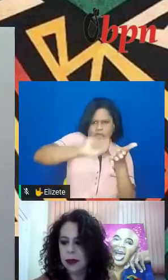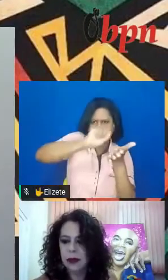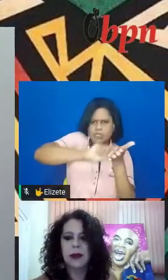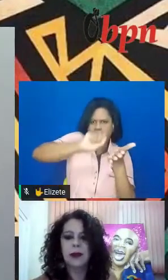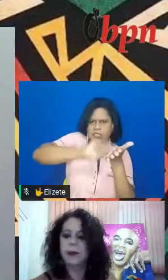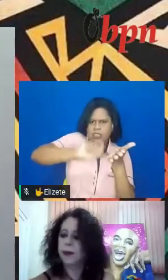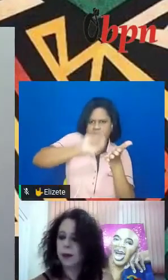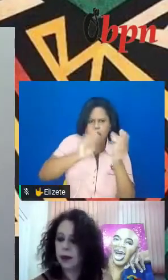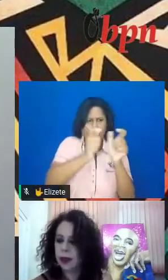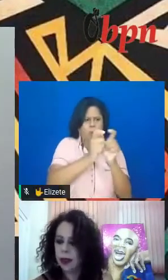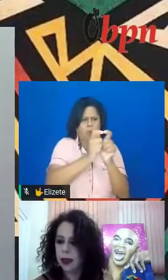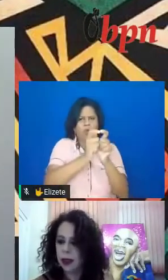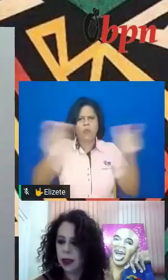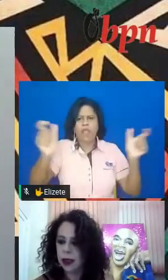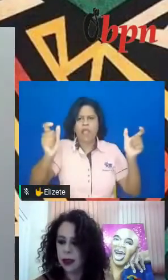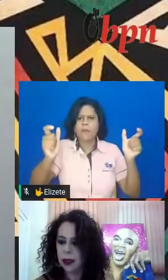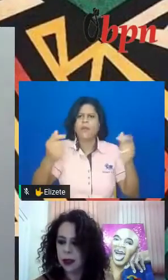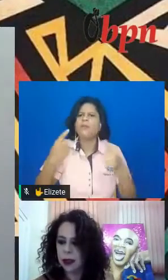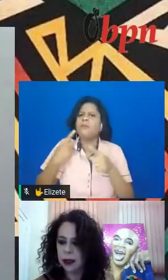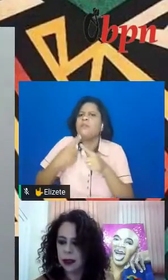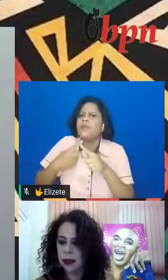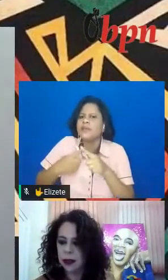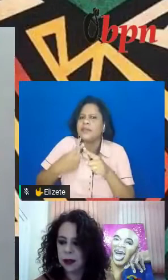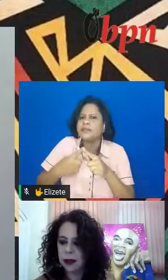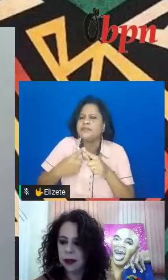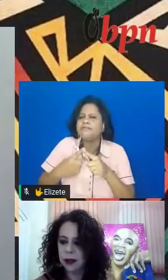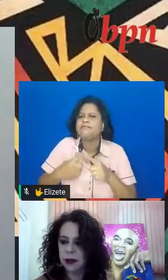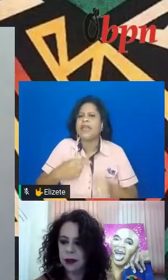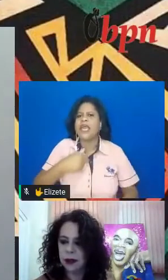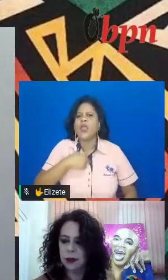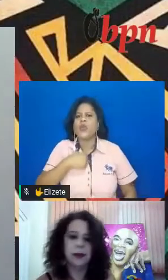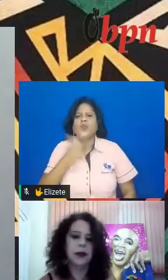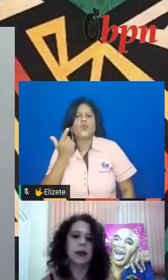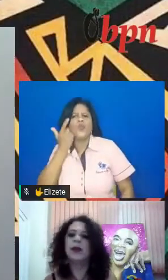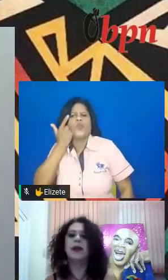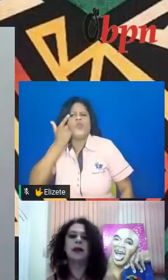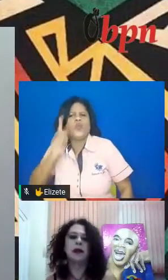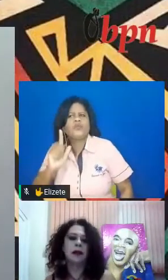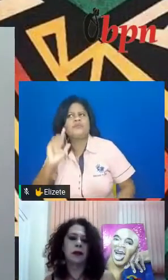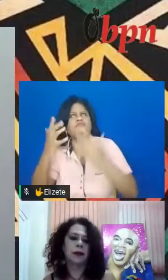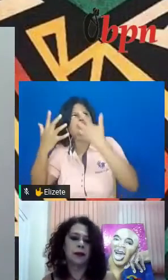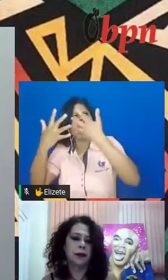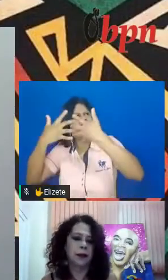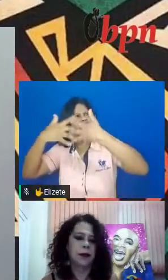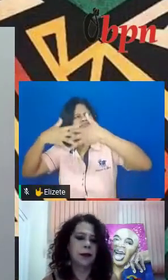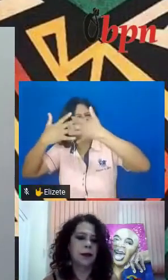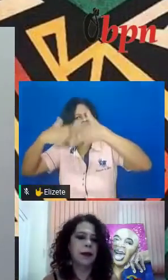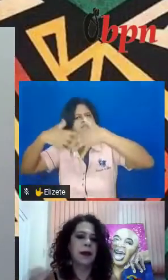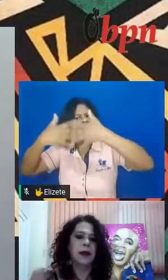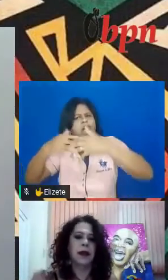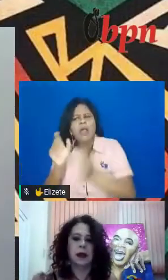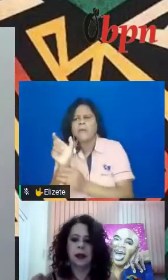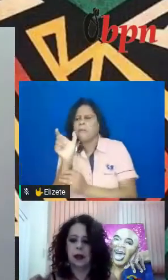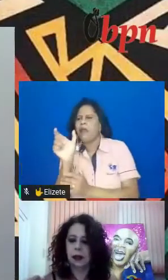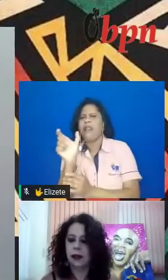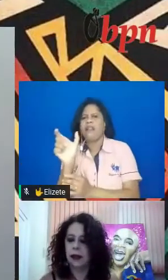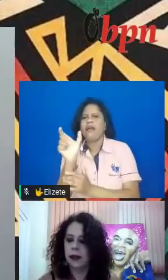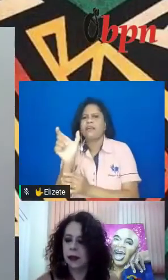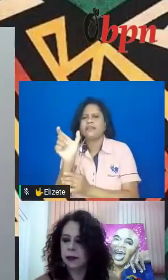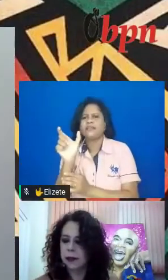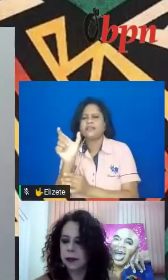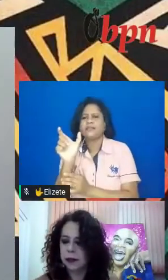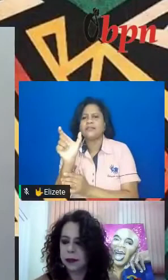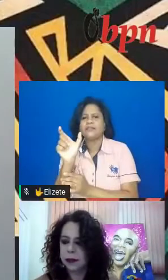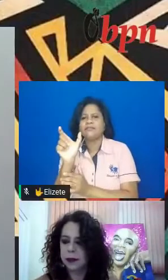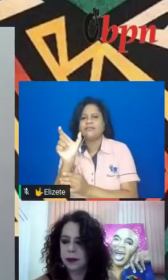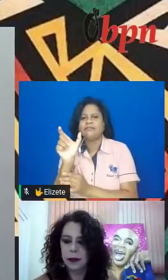ampla, de modo que me permita a pensar a noção da palavra inserido no campo